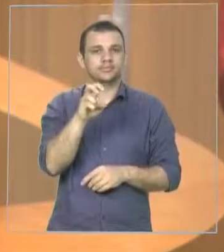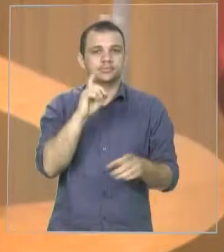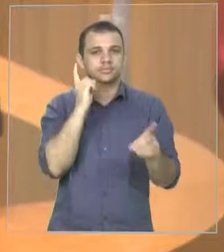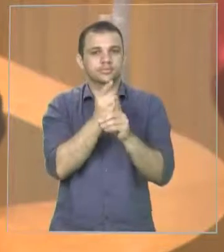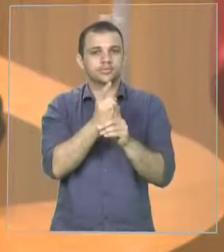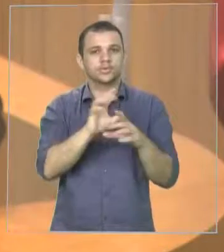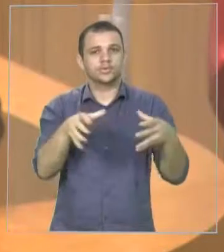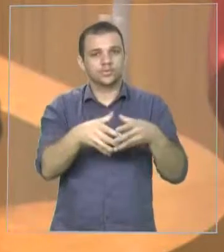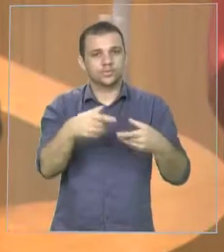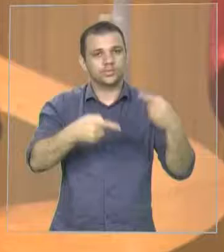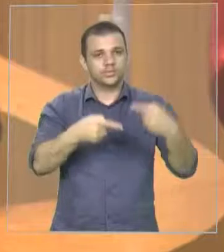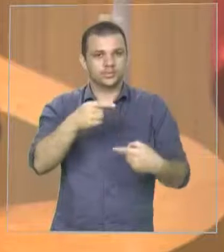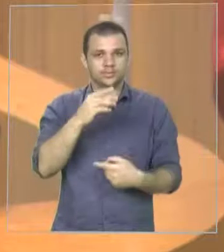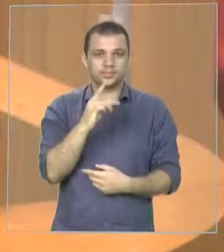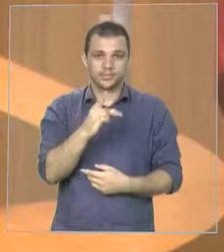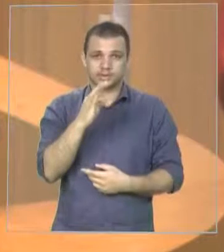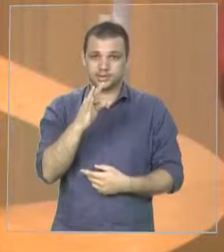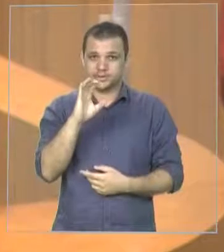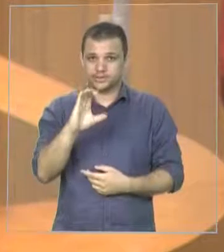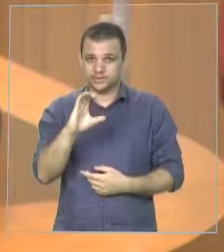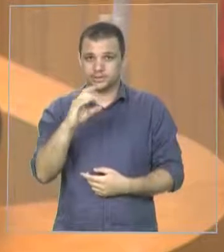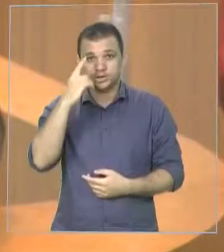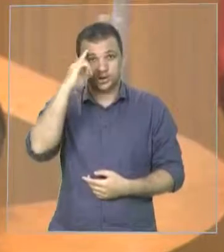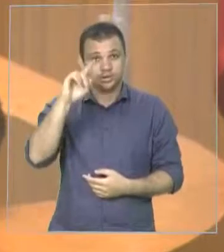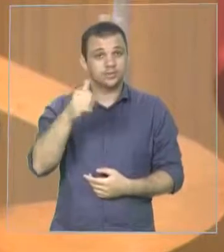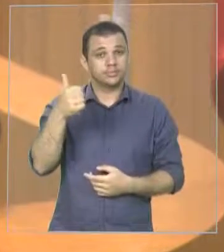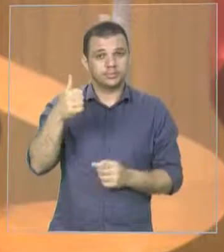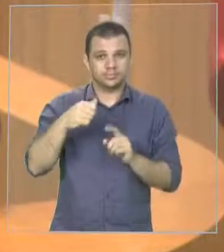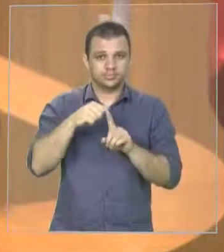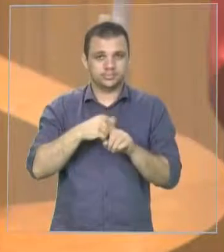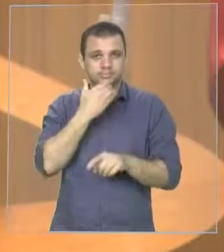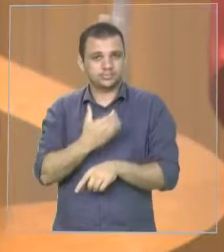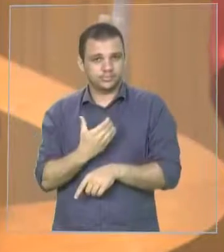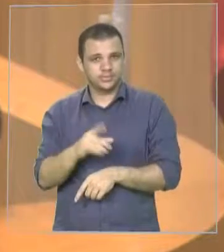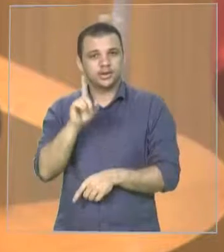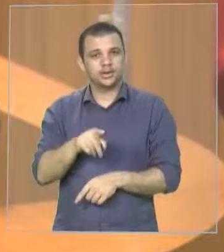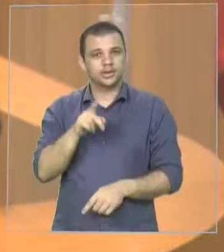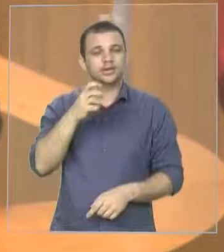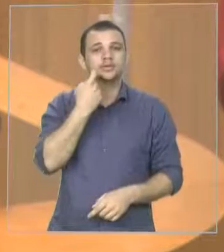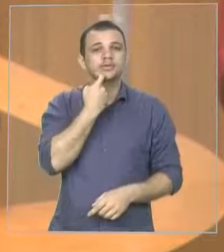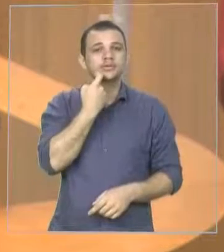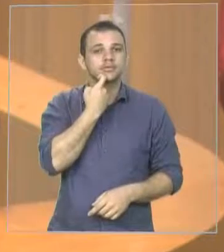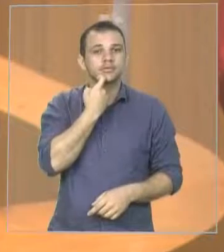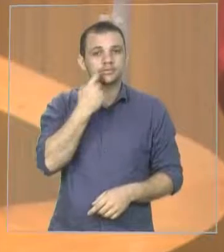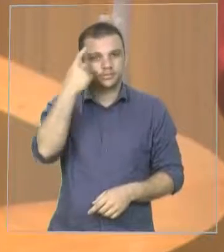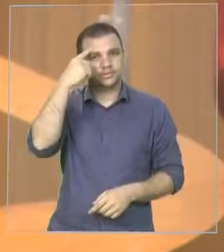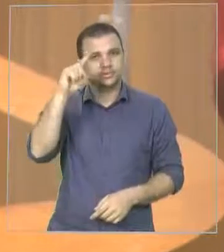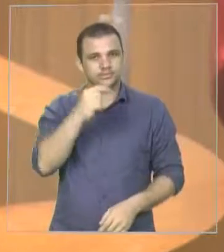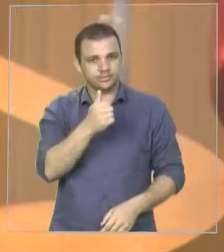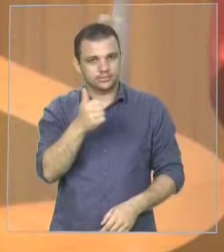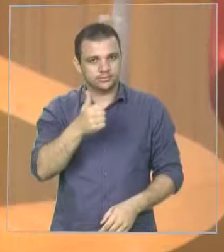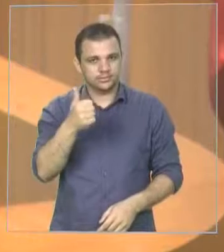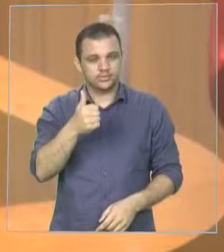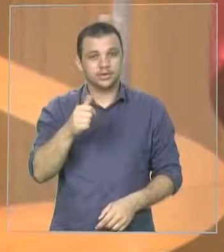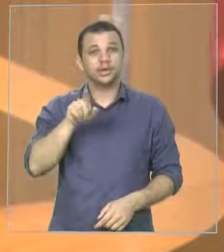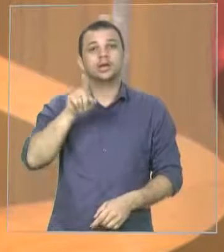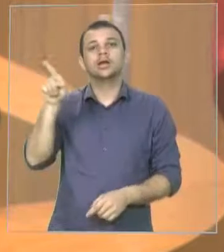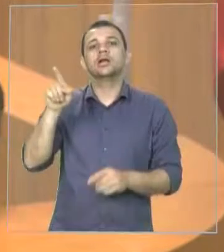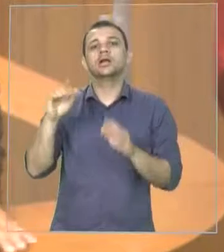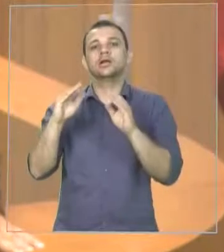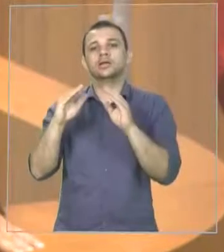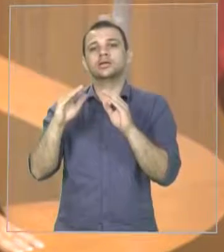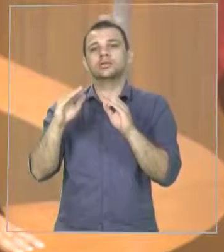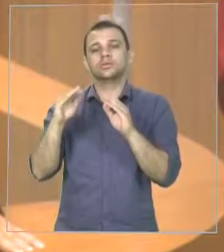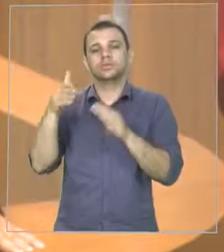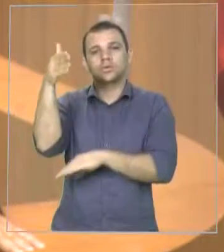de dezembro, na próxima sexta-feira, na sexta-feira agora, dia 1º, no hotel Abbeville,